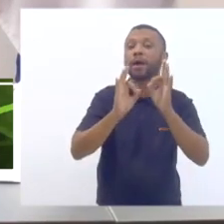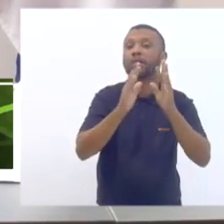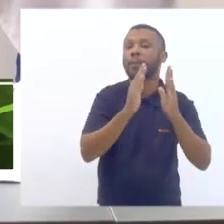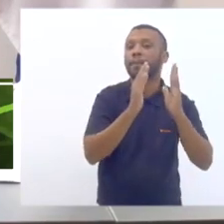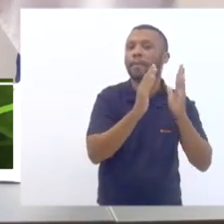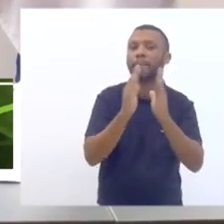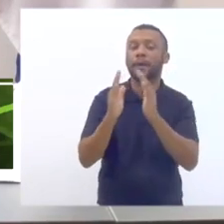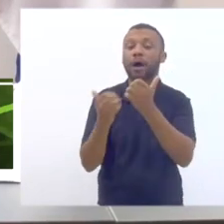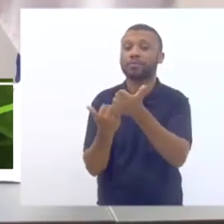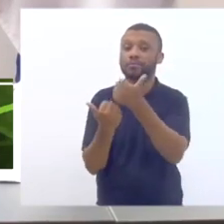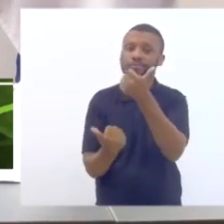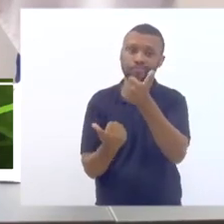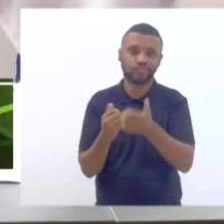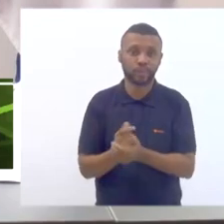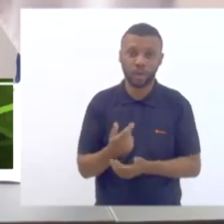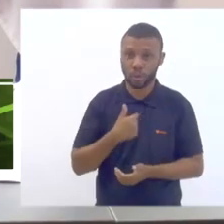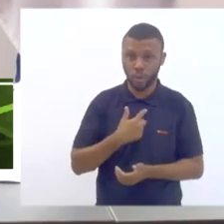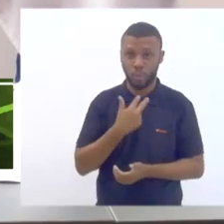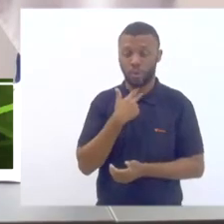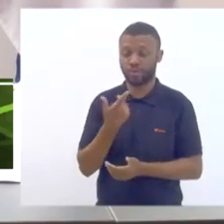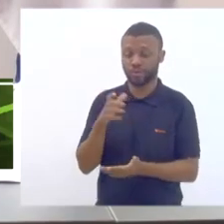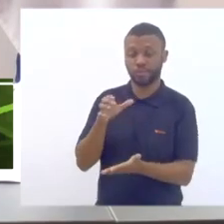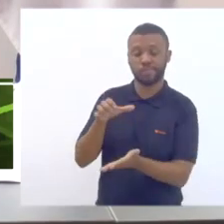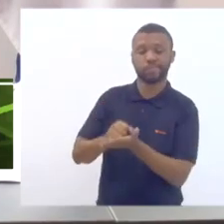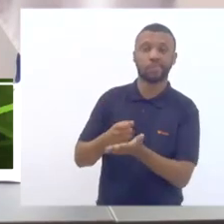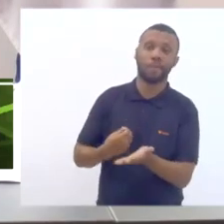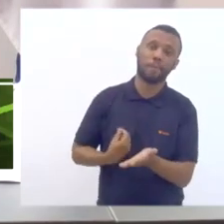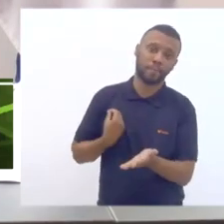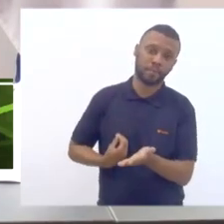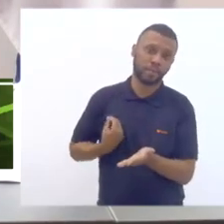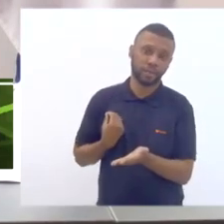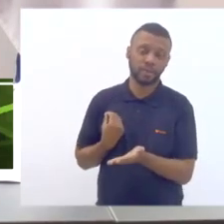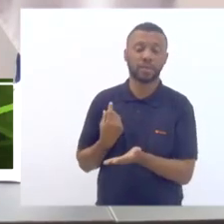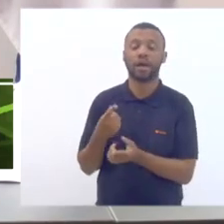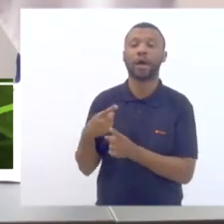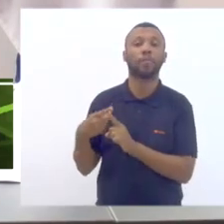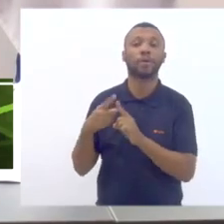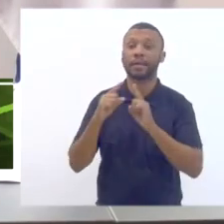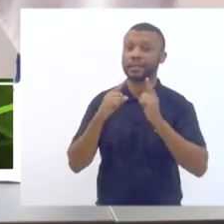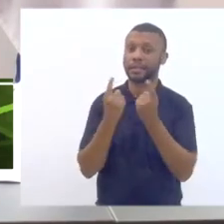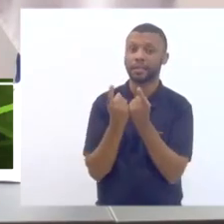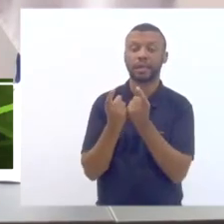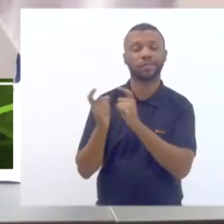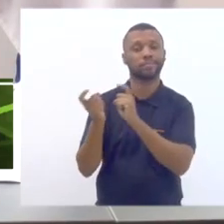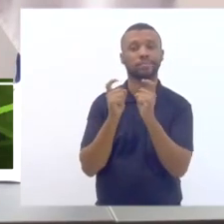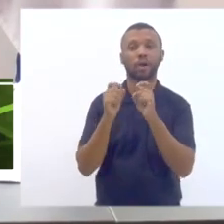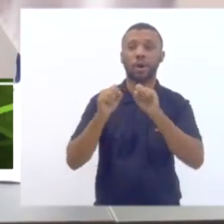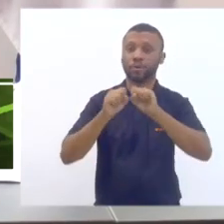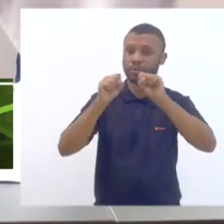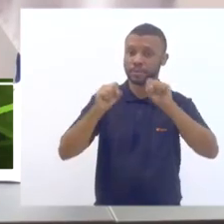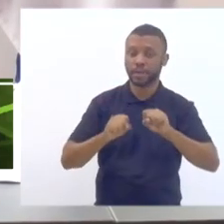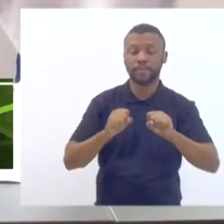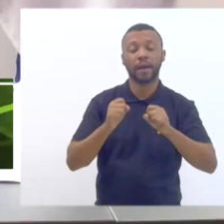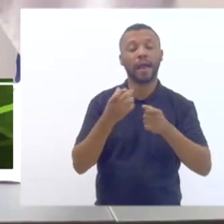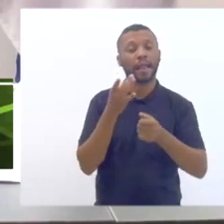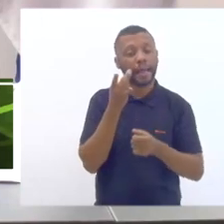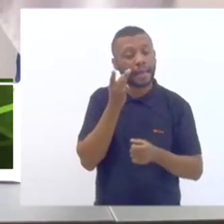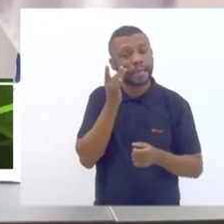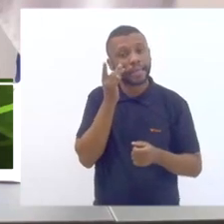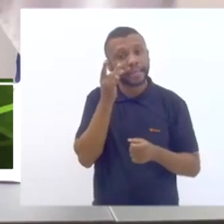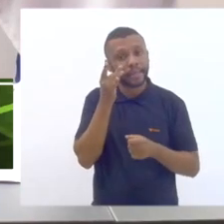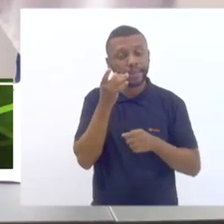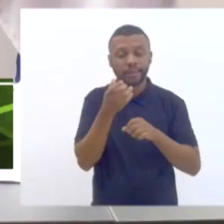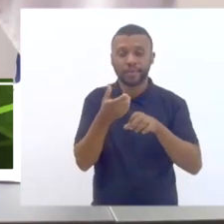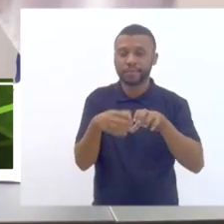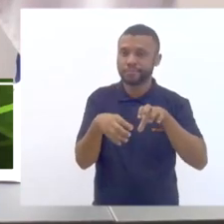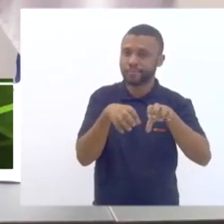visto que eu não posso computar presença porque é aqui, porque é um sistema semipresencial, eu